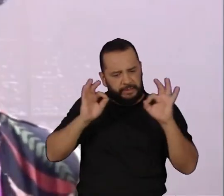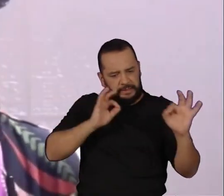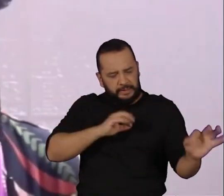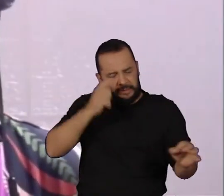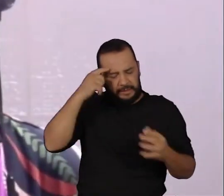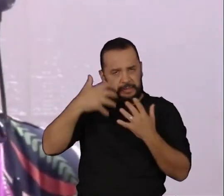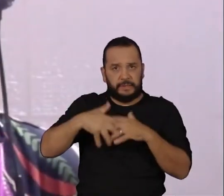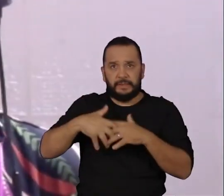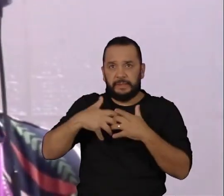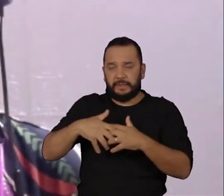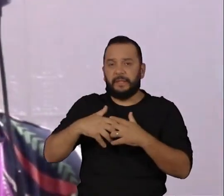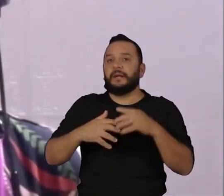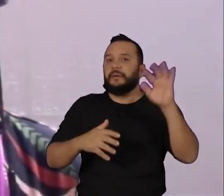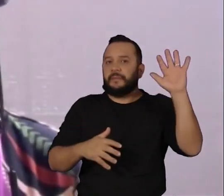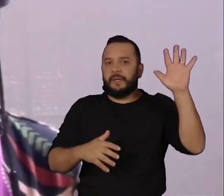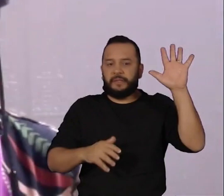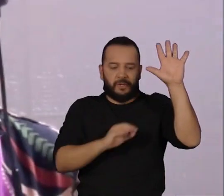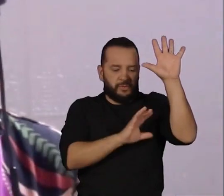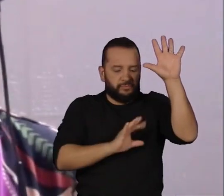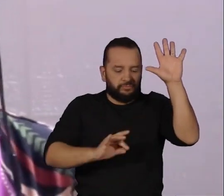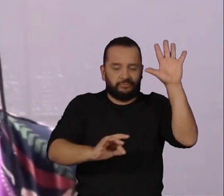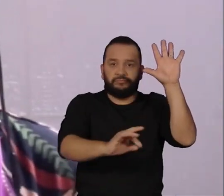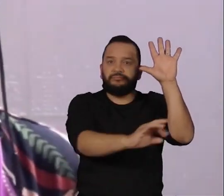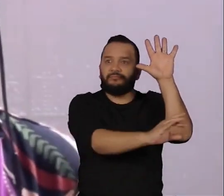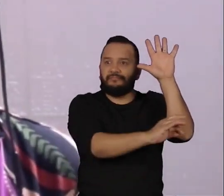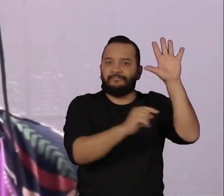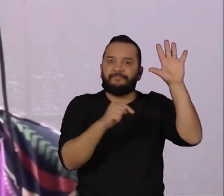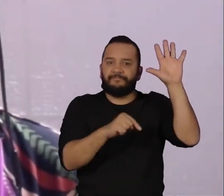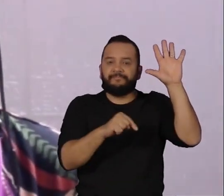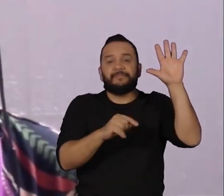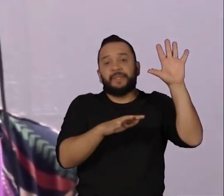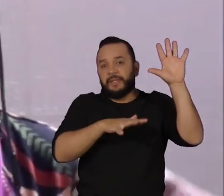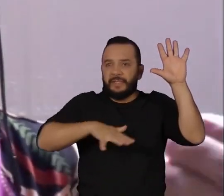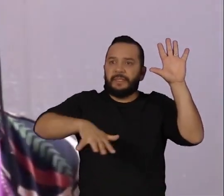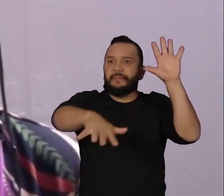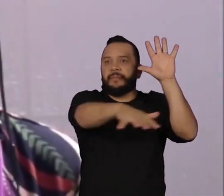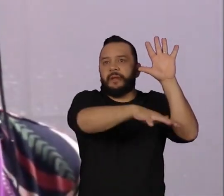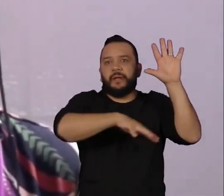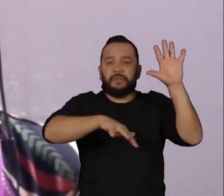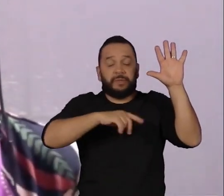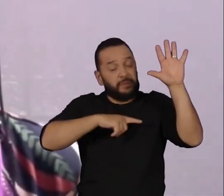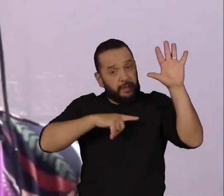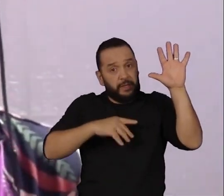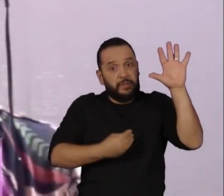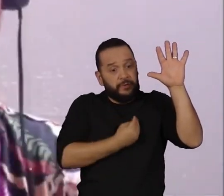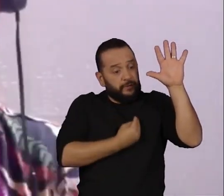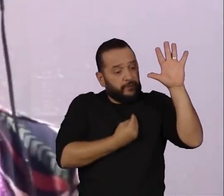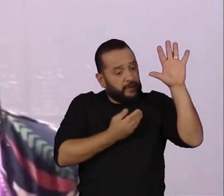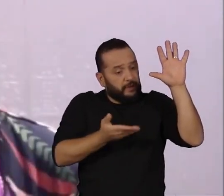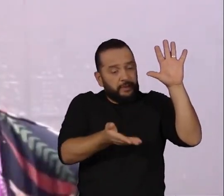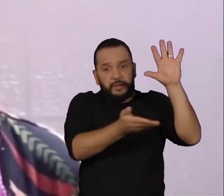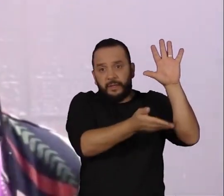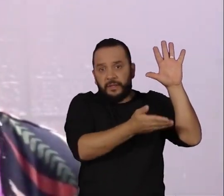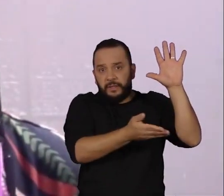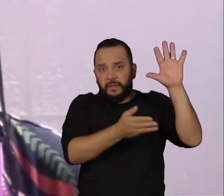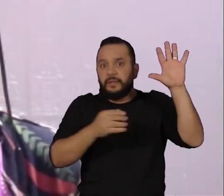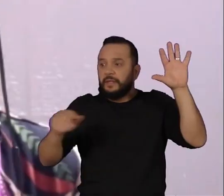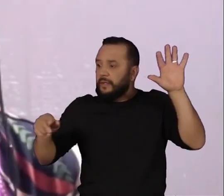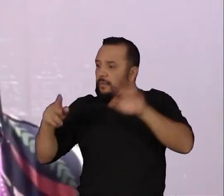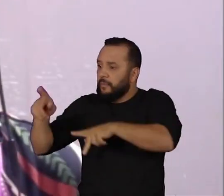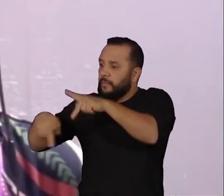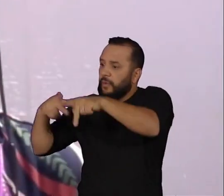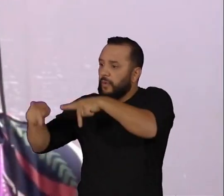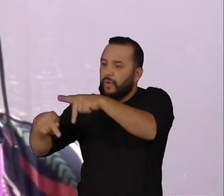Manguezal, maretório feito de nós, quer dizer, o manguezal como esse espaço onde a vida depende das vidas que